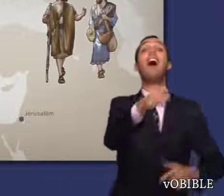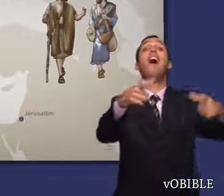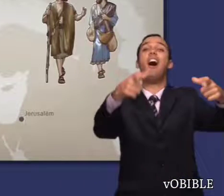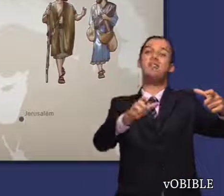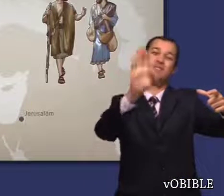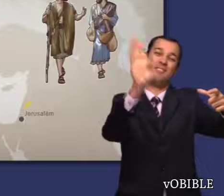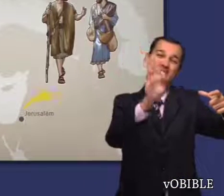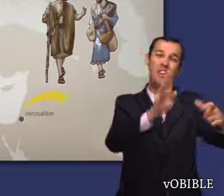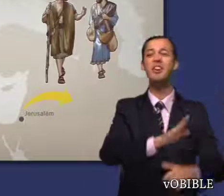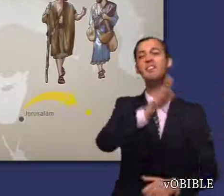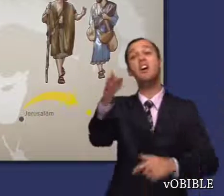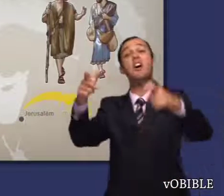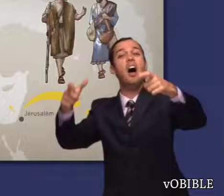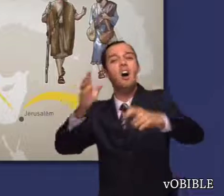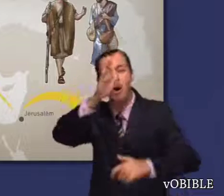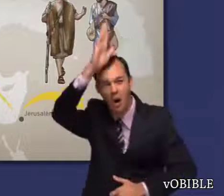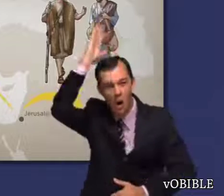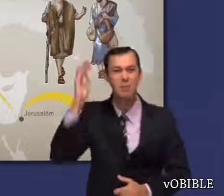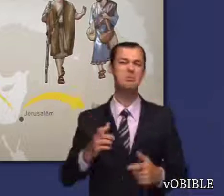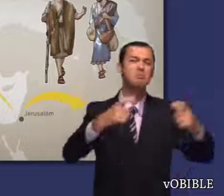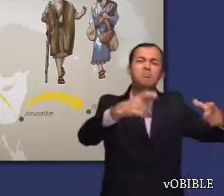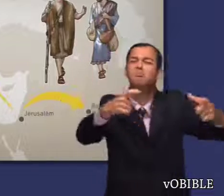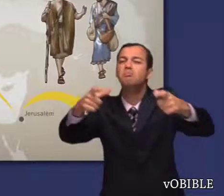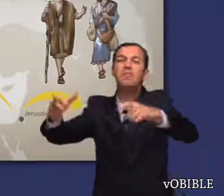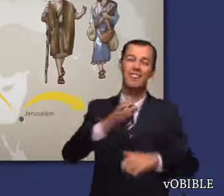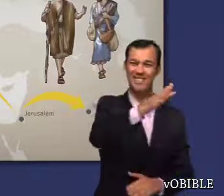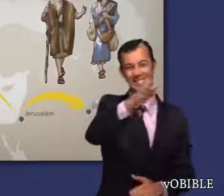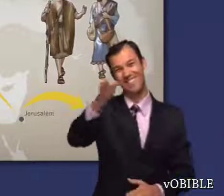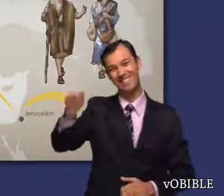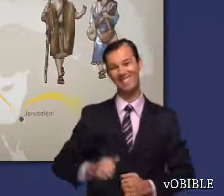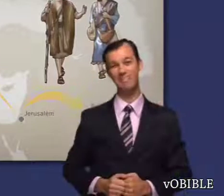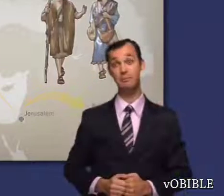Ele viajou para lugares bem distantes, como Babilônia e Roma.